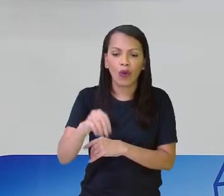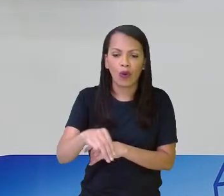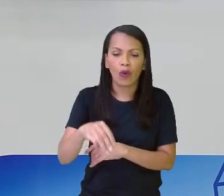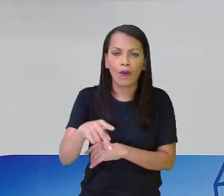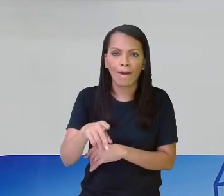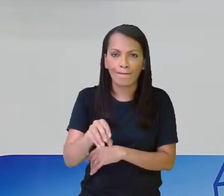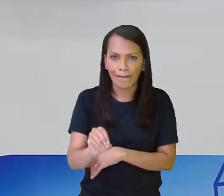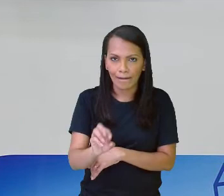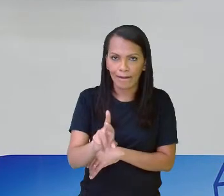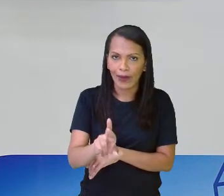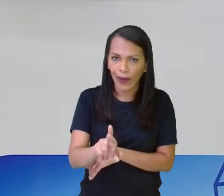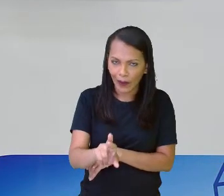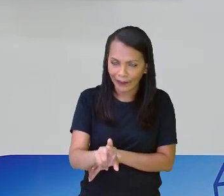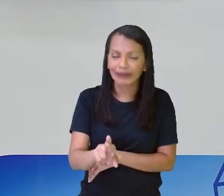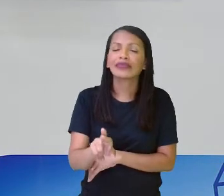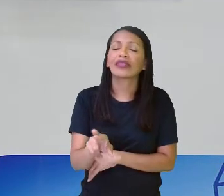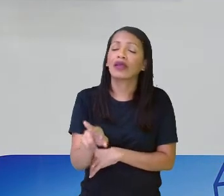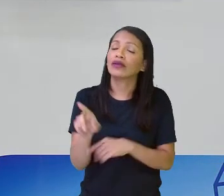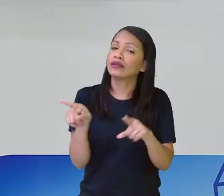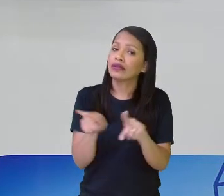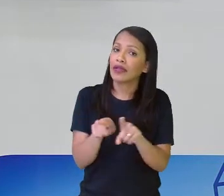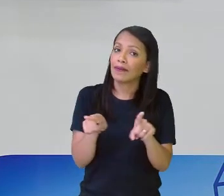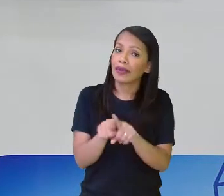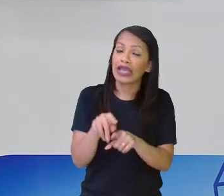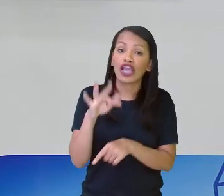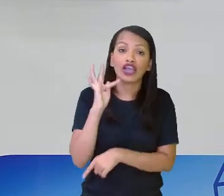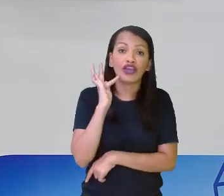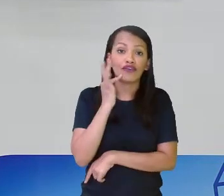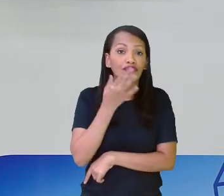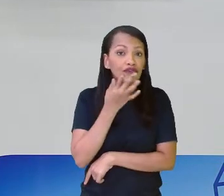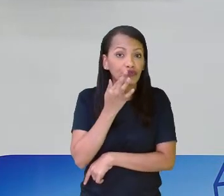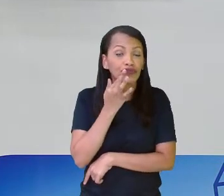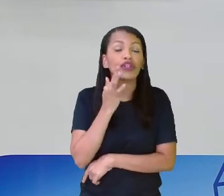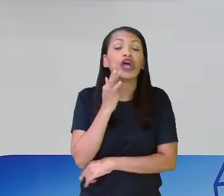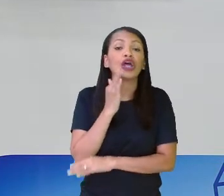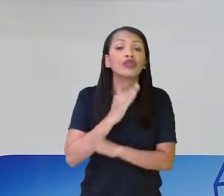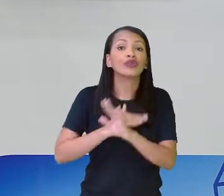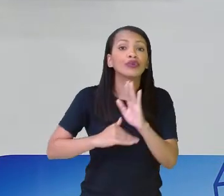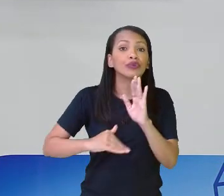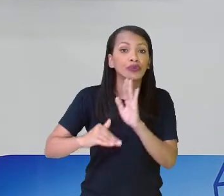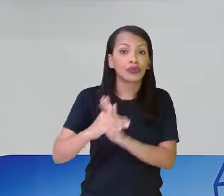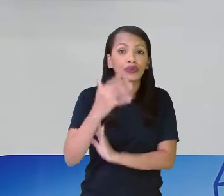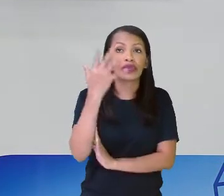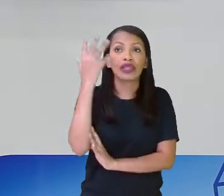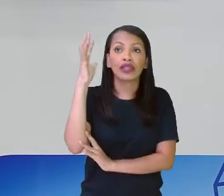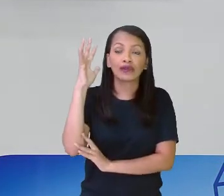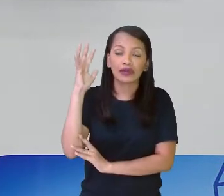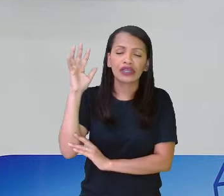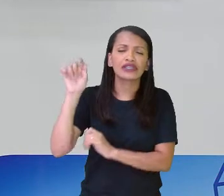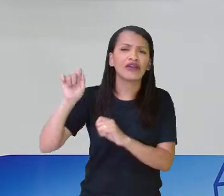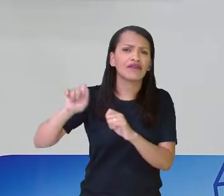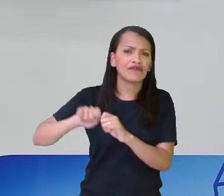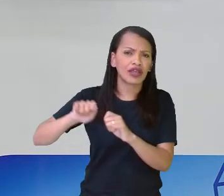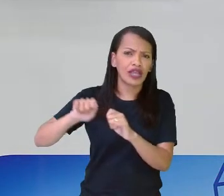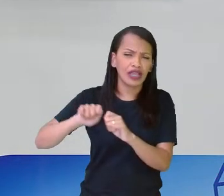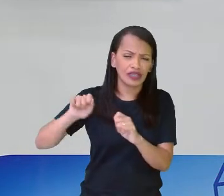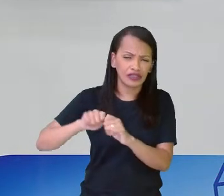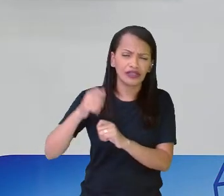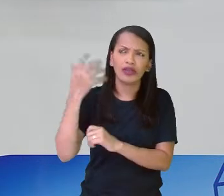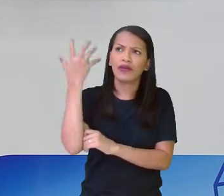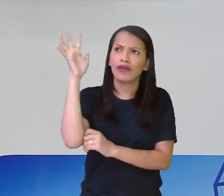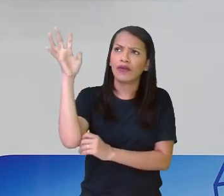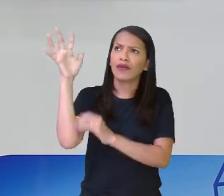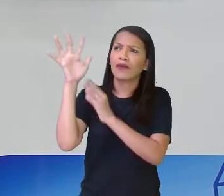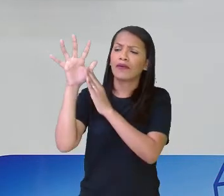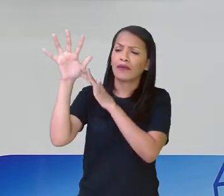também as frutas que caem no pé. Então, tudo que a natureza produz volta para a natureza em forma ali de fertilizante,